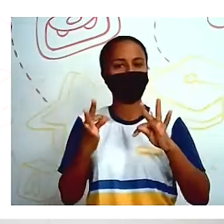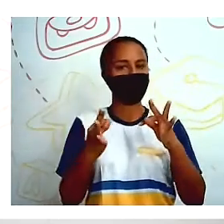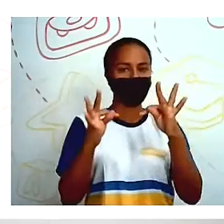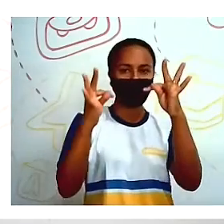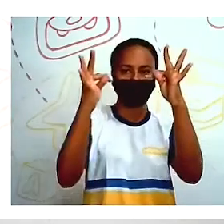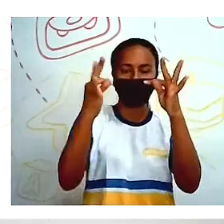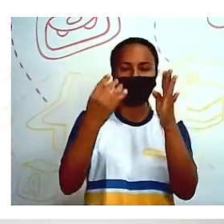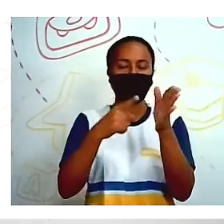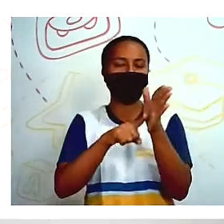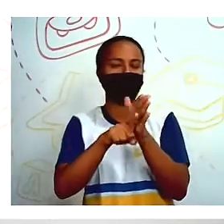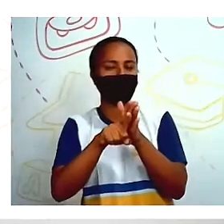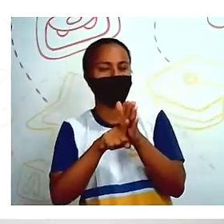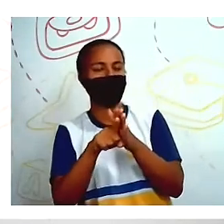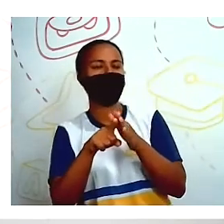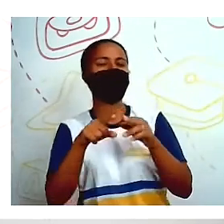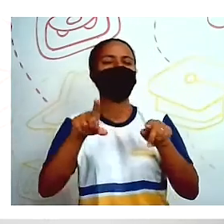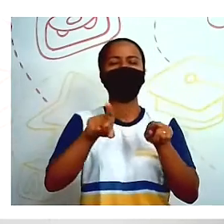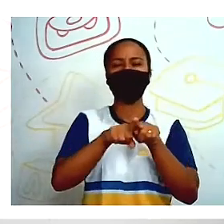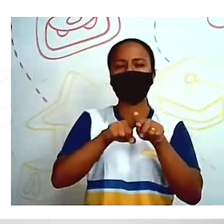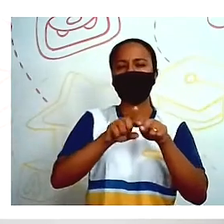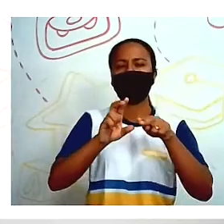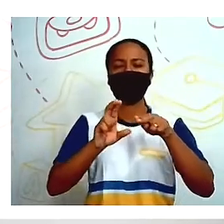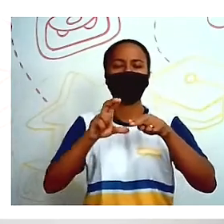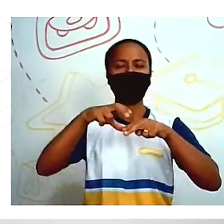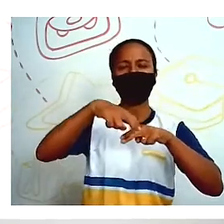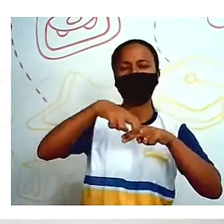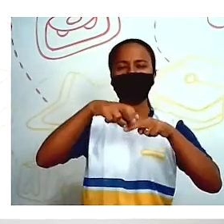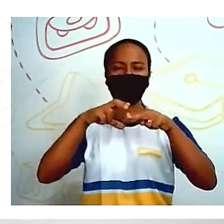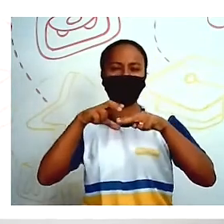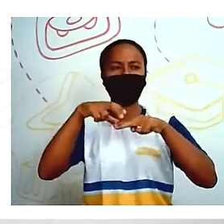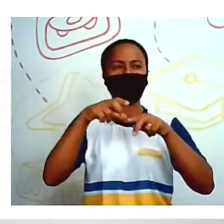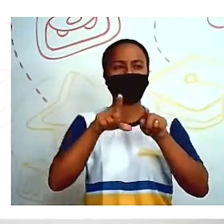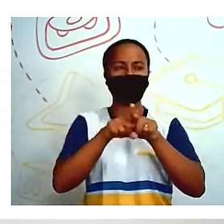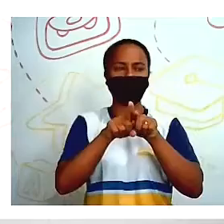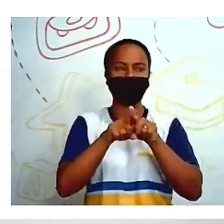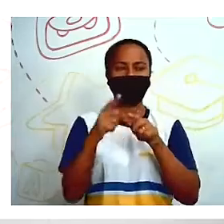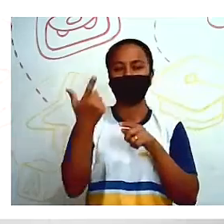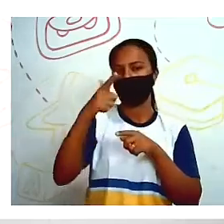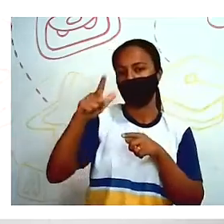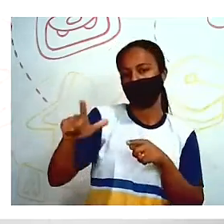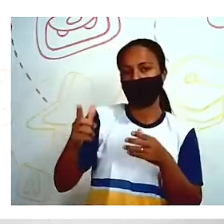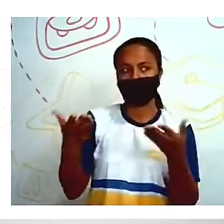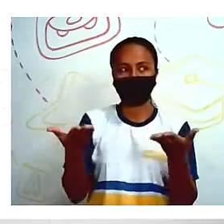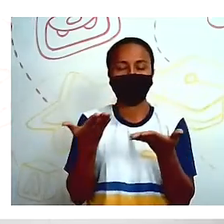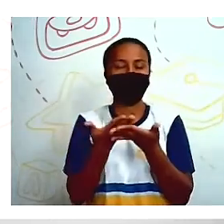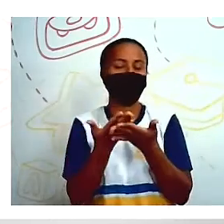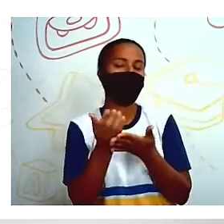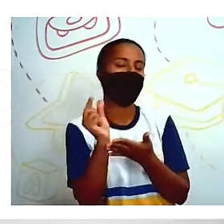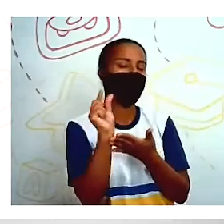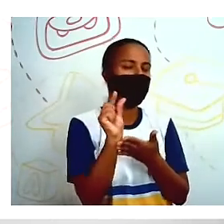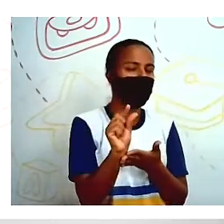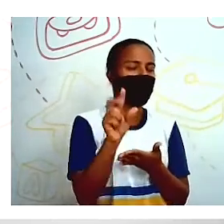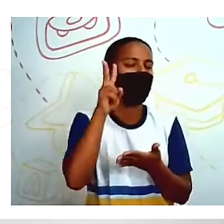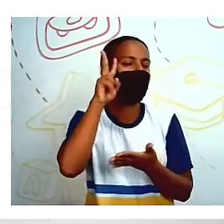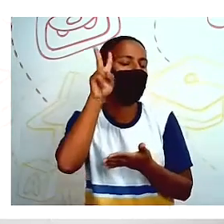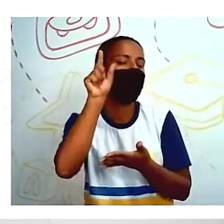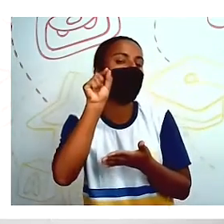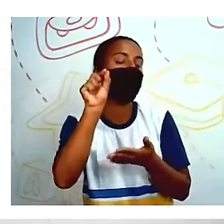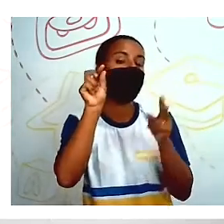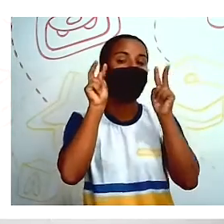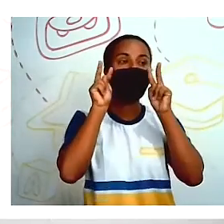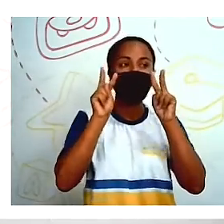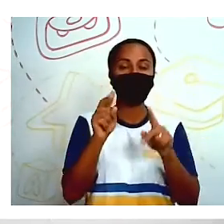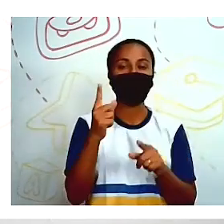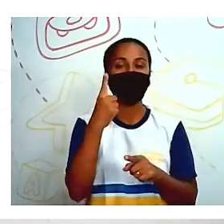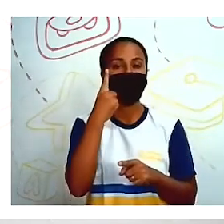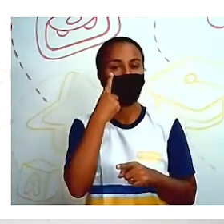como exames de tomografia e etc. E agora nós vamos falar um pouquinho, relembrar do que a gente viu lá sobre